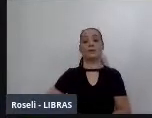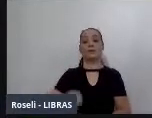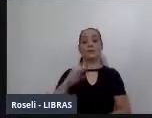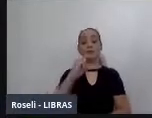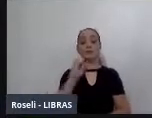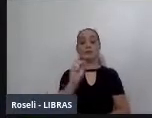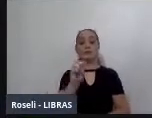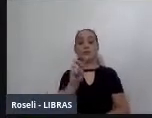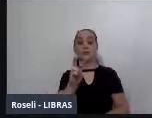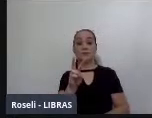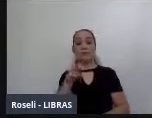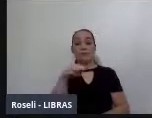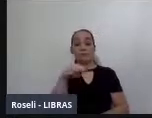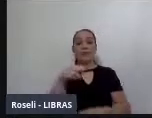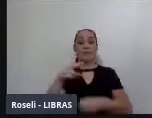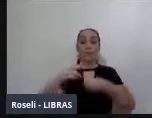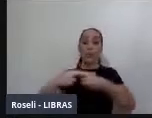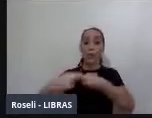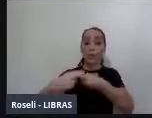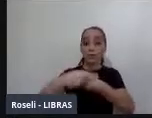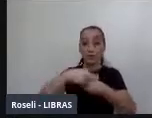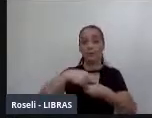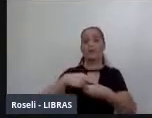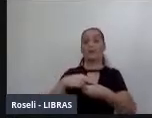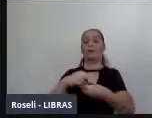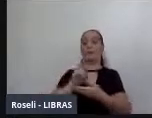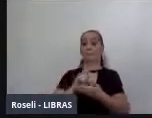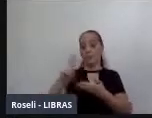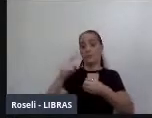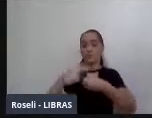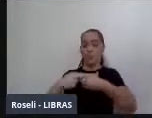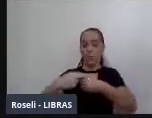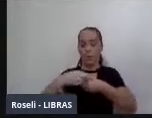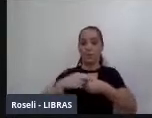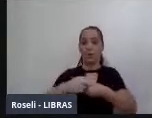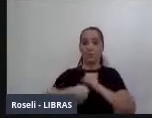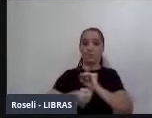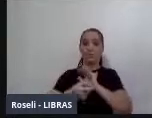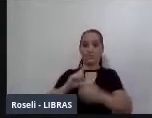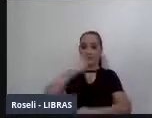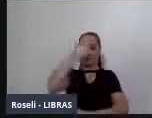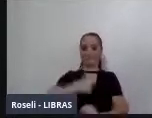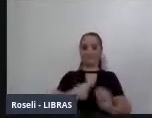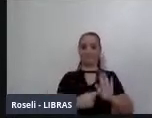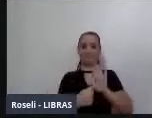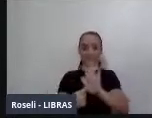da Unicamp. Antes de começar a minha apresentação, imagino que vocês já estão vendo aí.